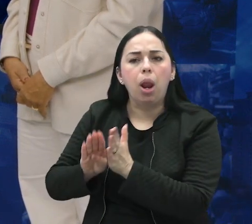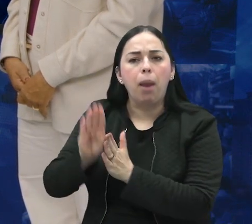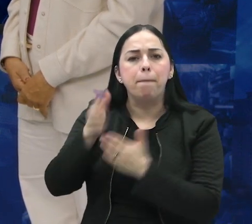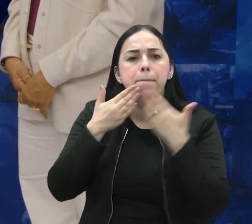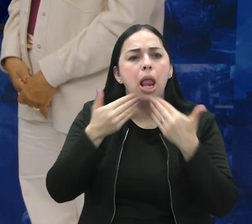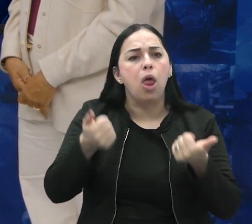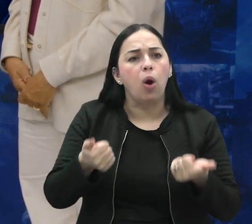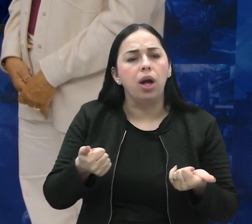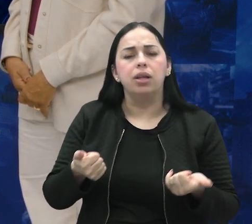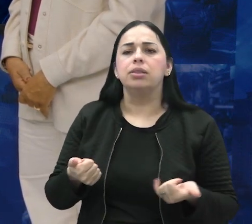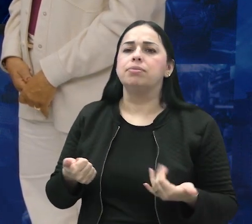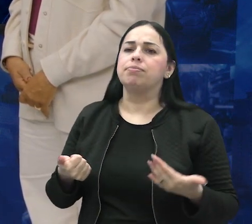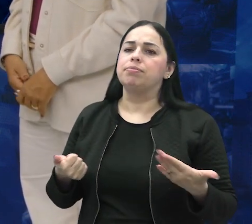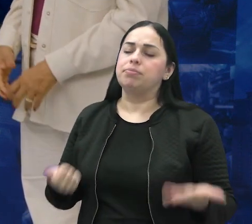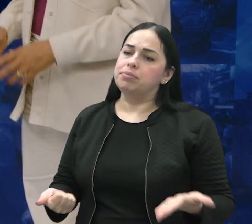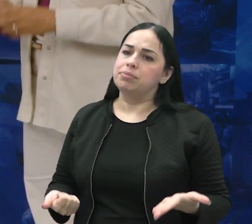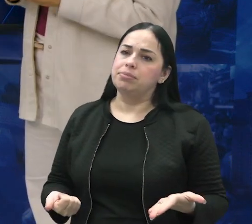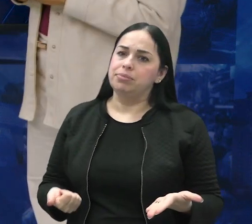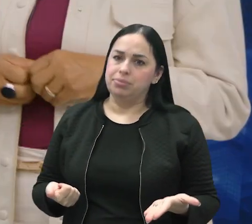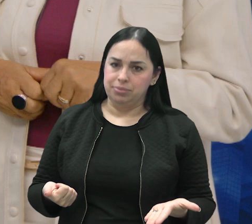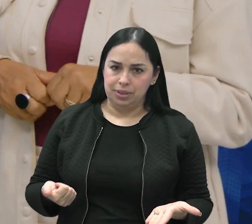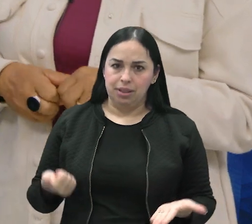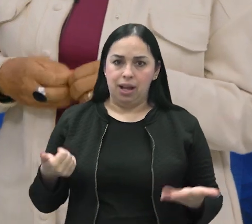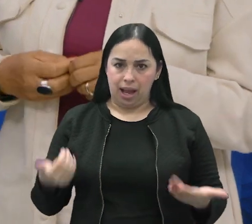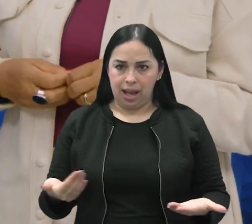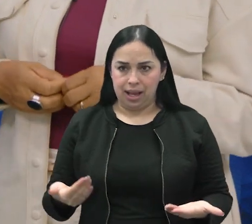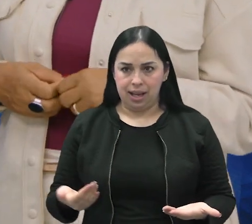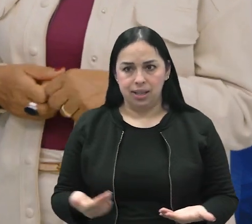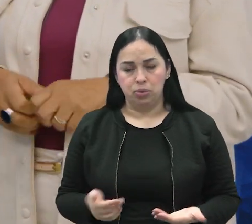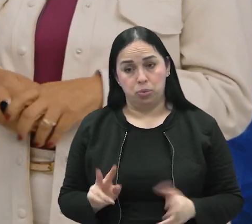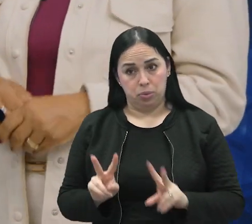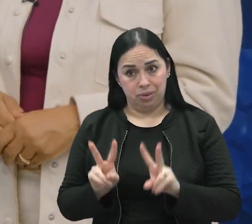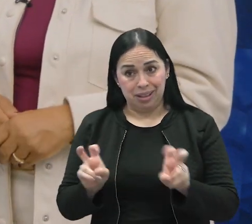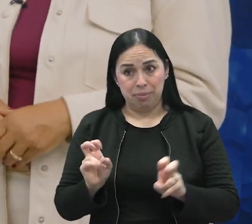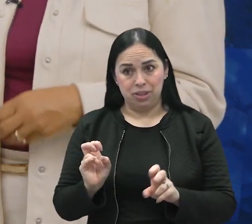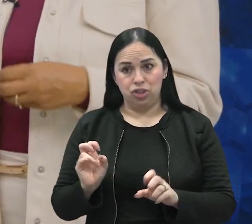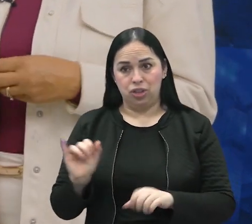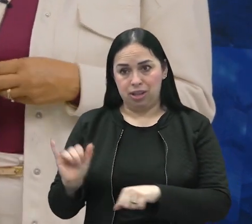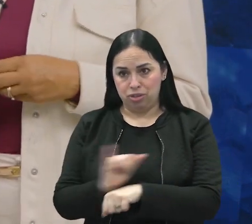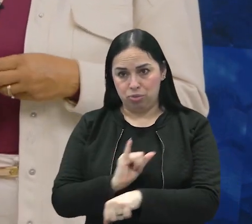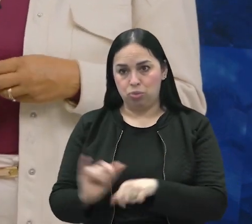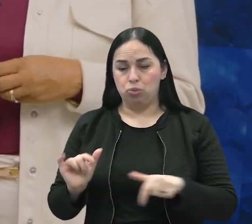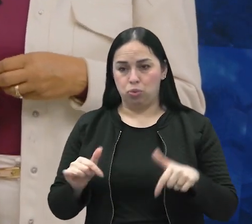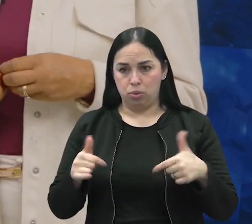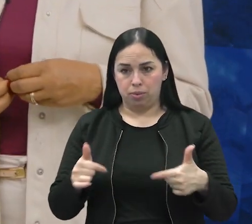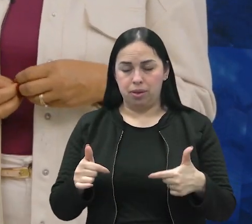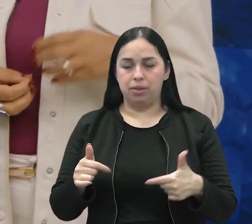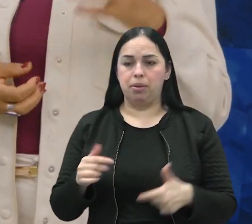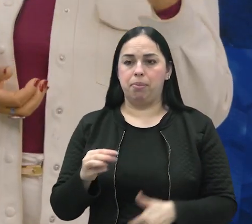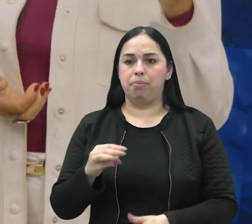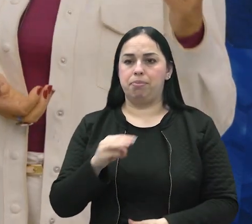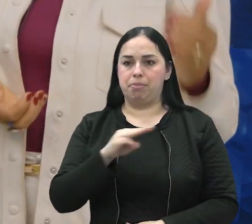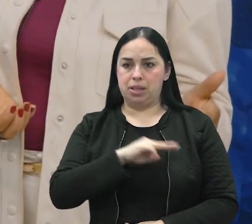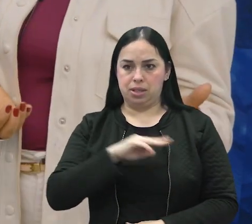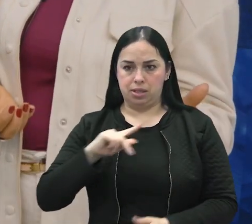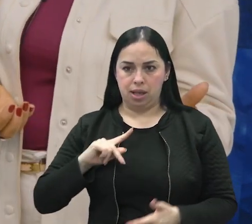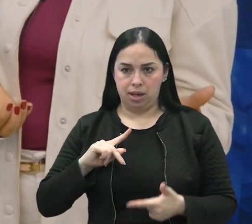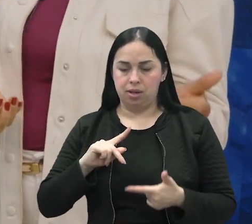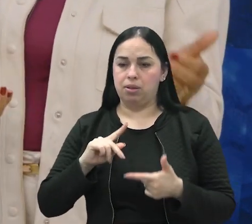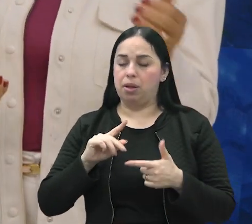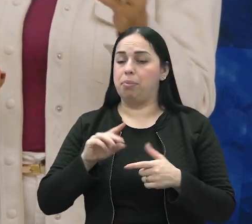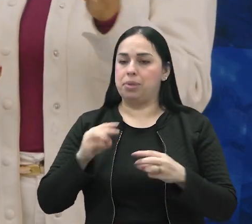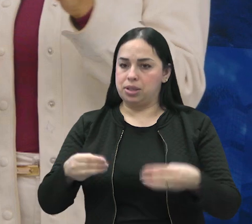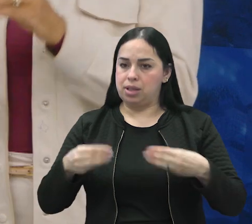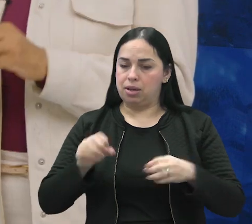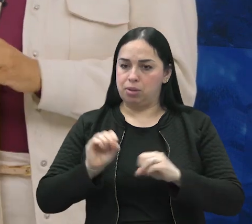da população em geral? Aí a gente já vai para a questão das políticas públicas, a importância de o Ministério da